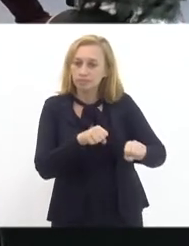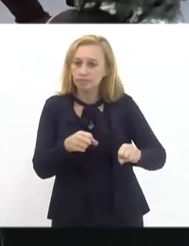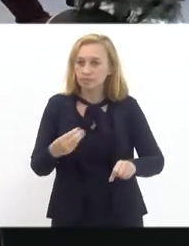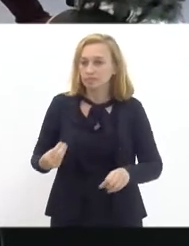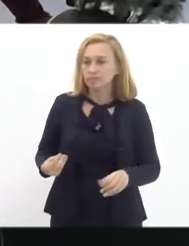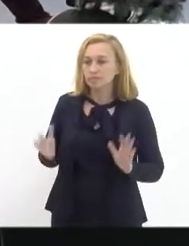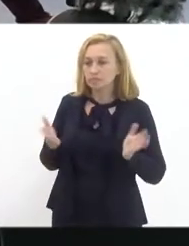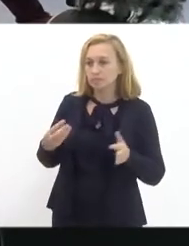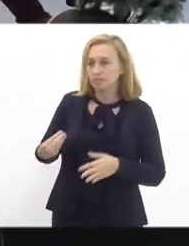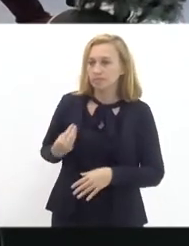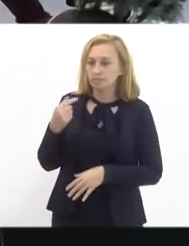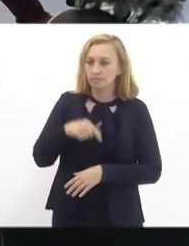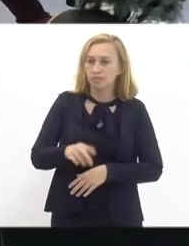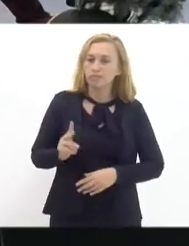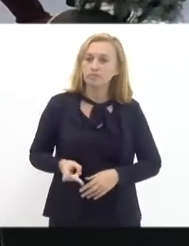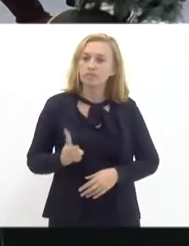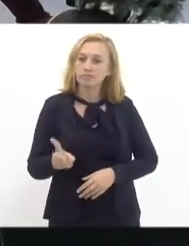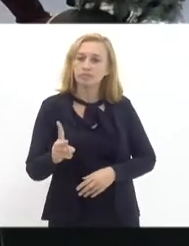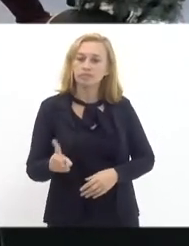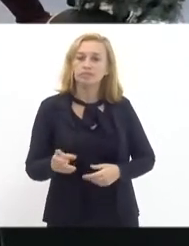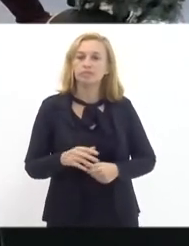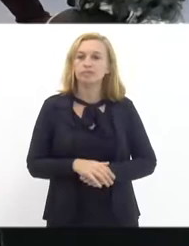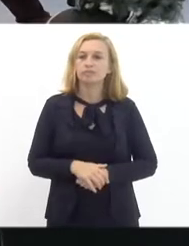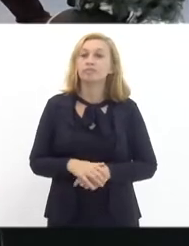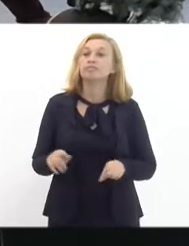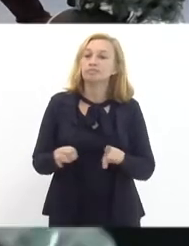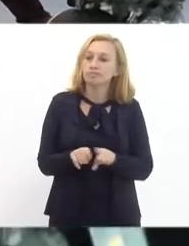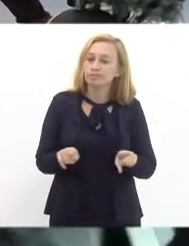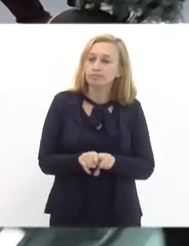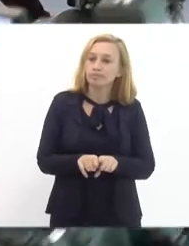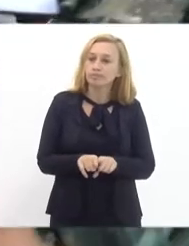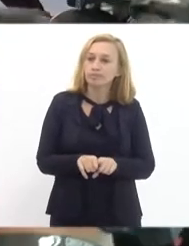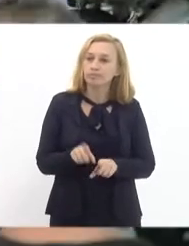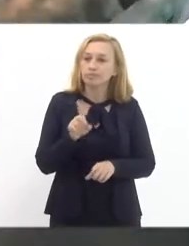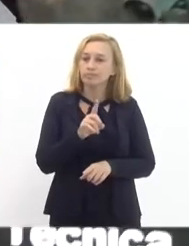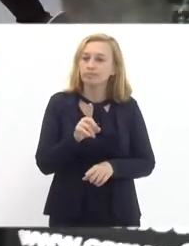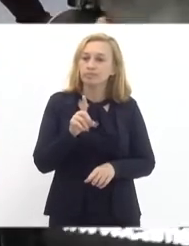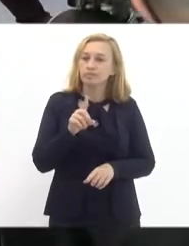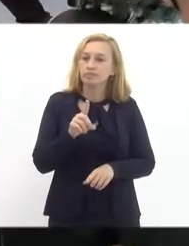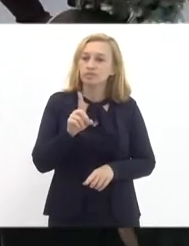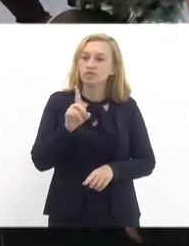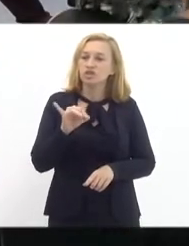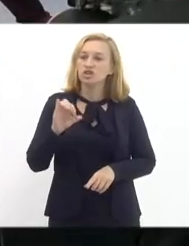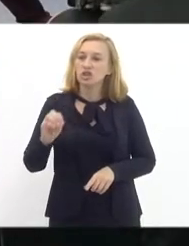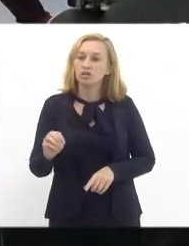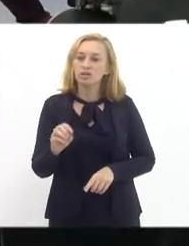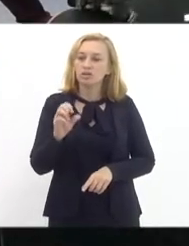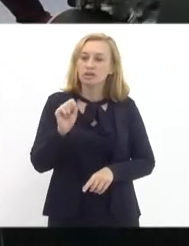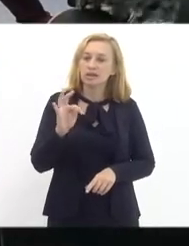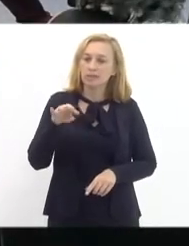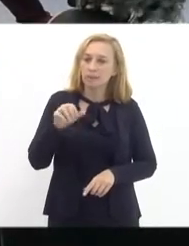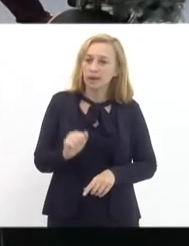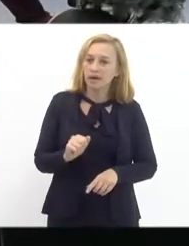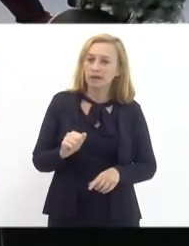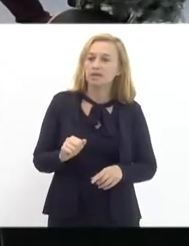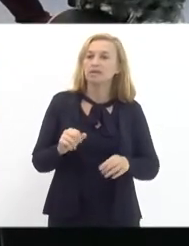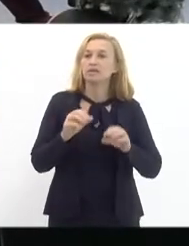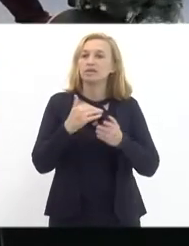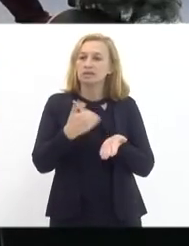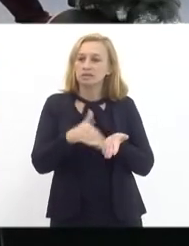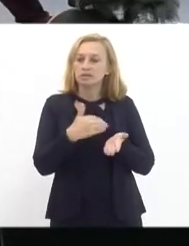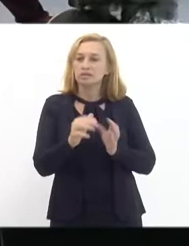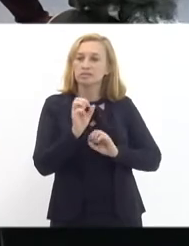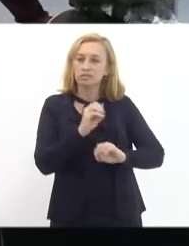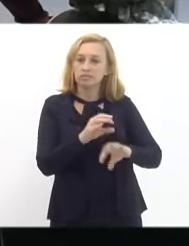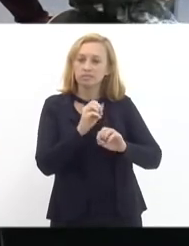aqui continuando com essas contribuições. E também para o Diego Sampaio, que foi vereador, secretário de Educação da cidade, que